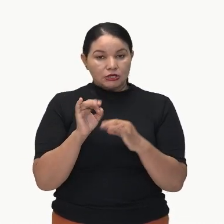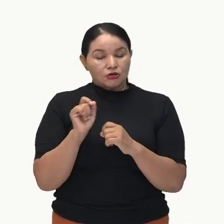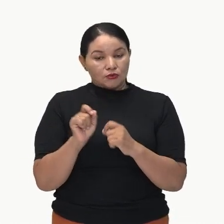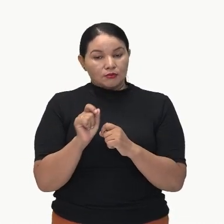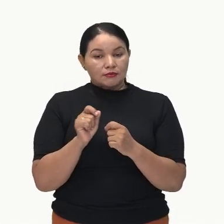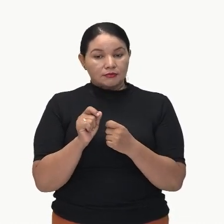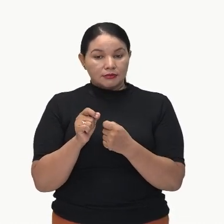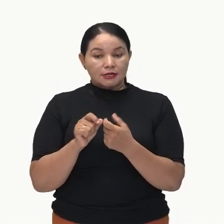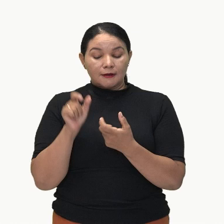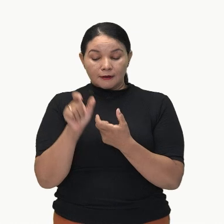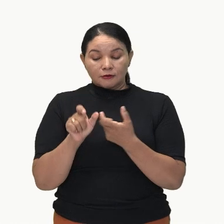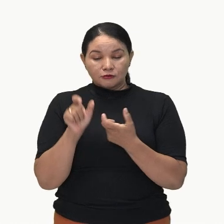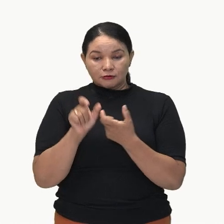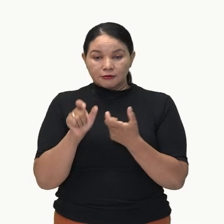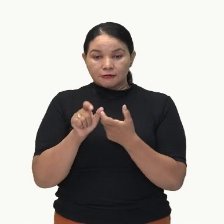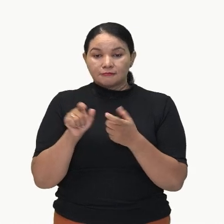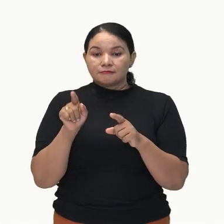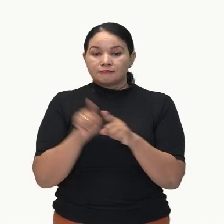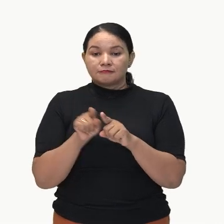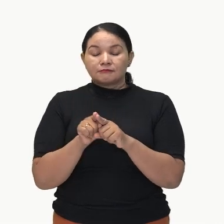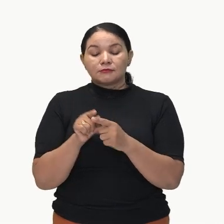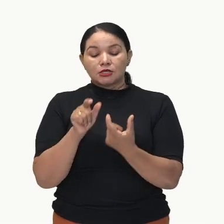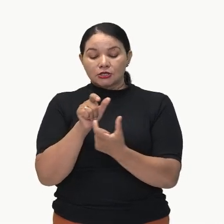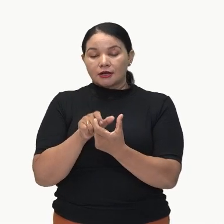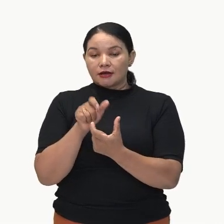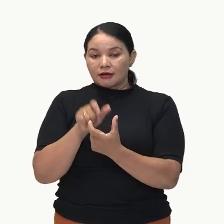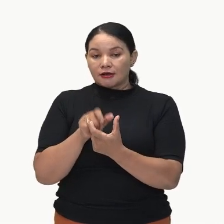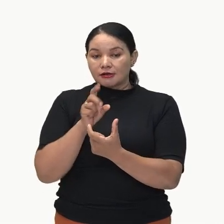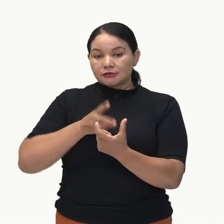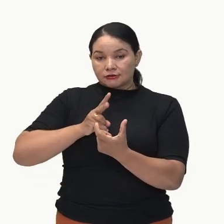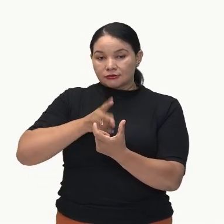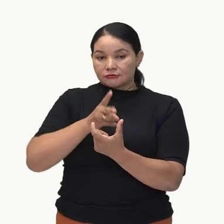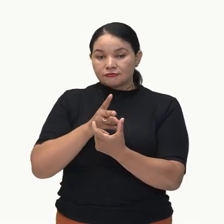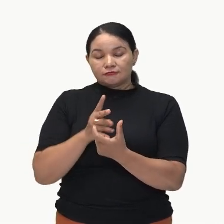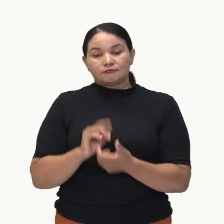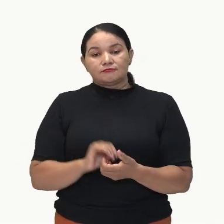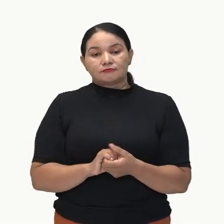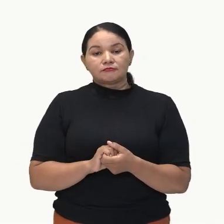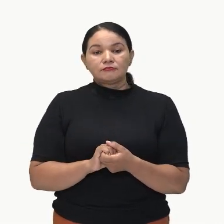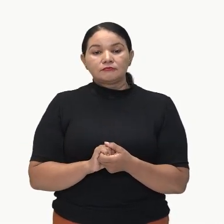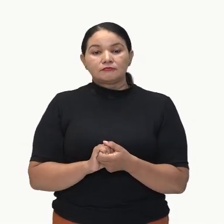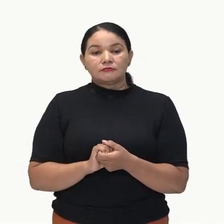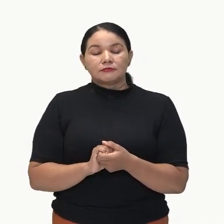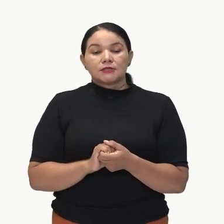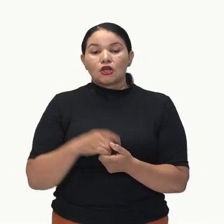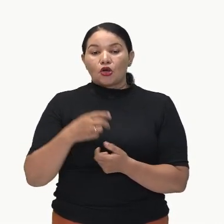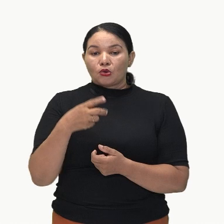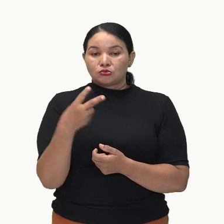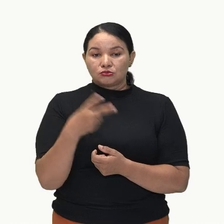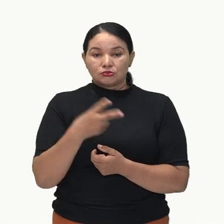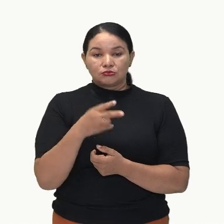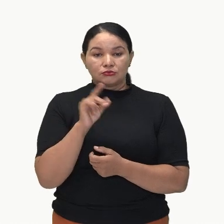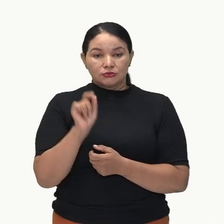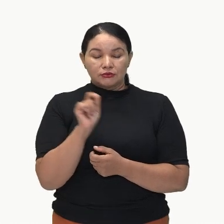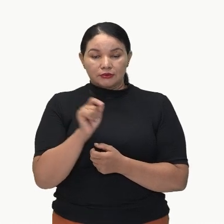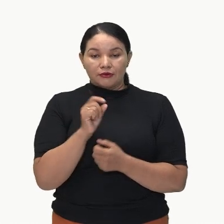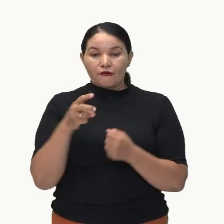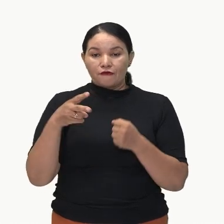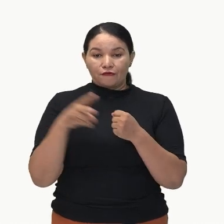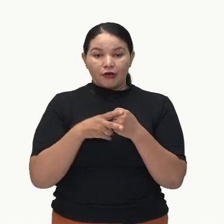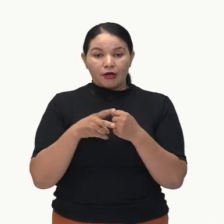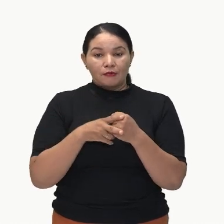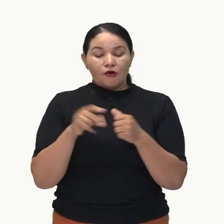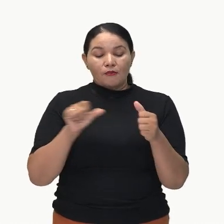essa raiz de fato irregular. O segundo são os verbos com